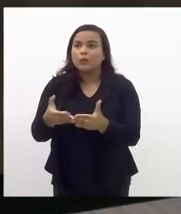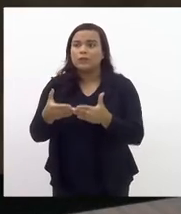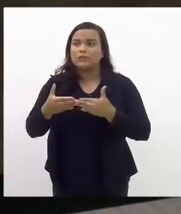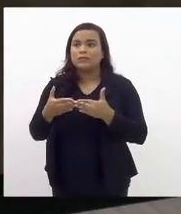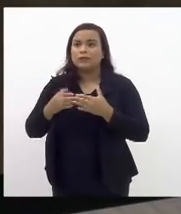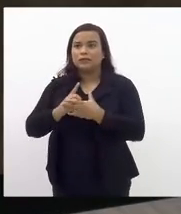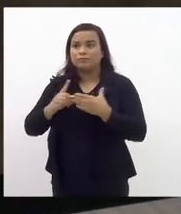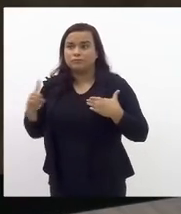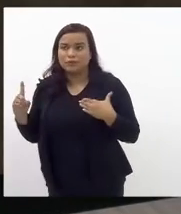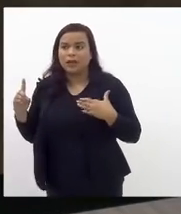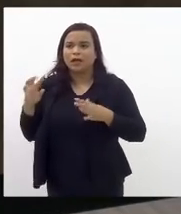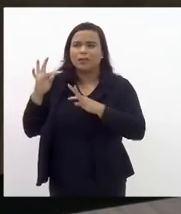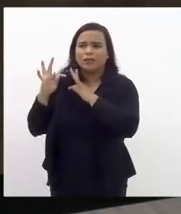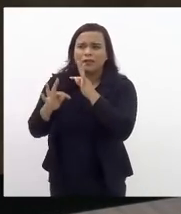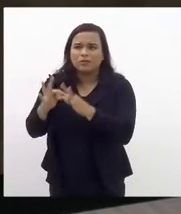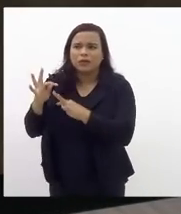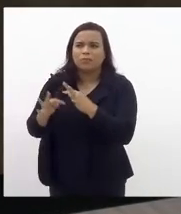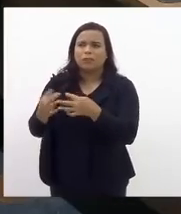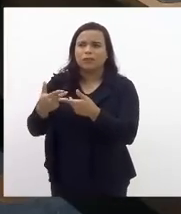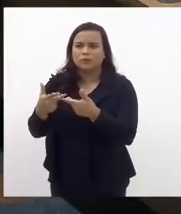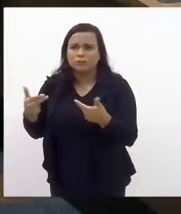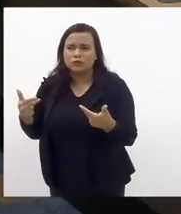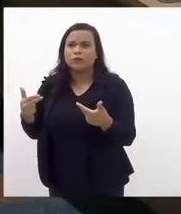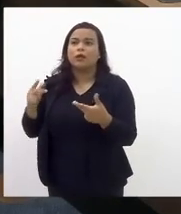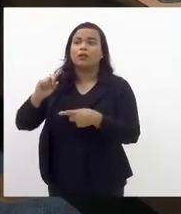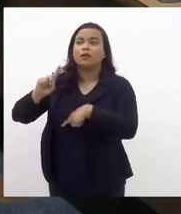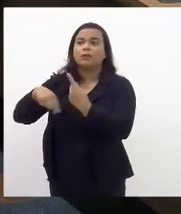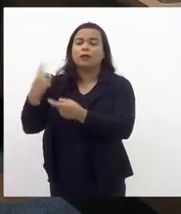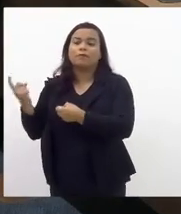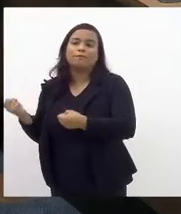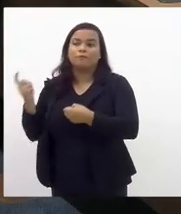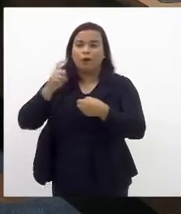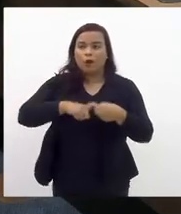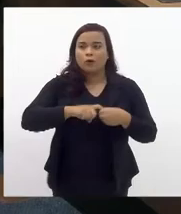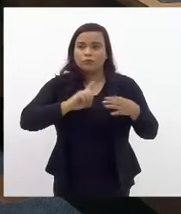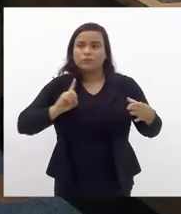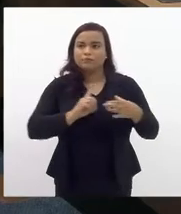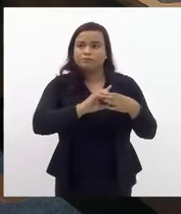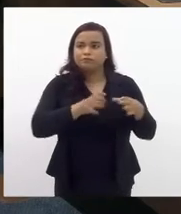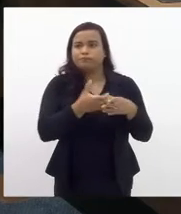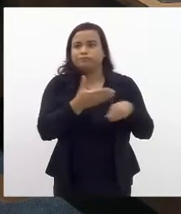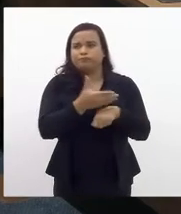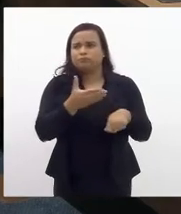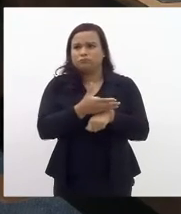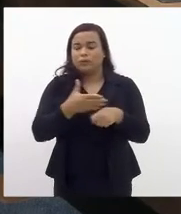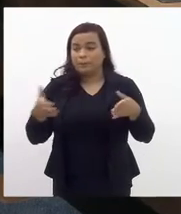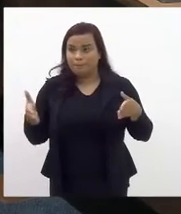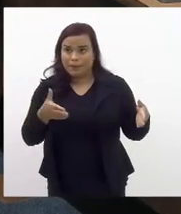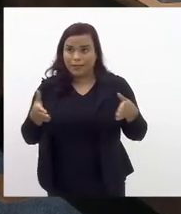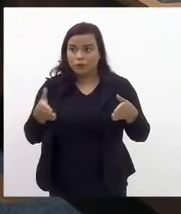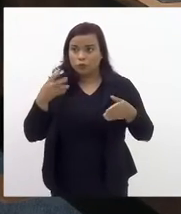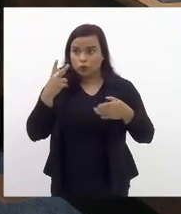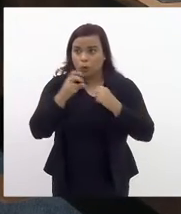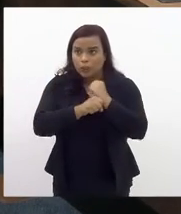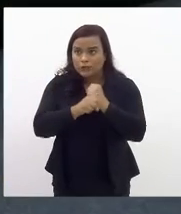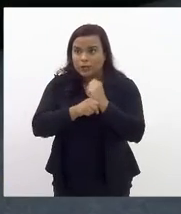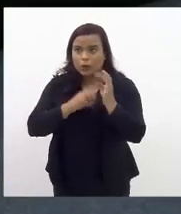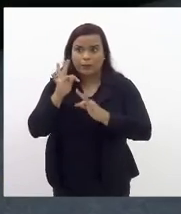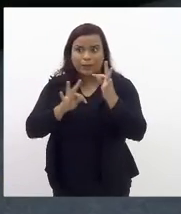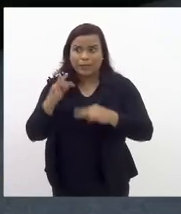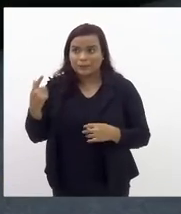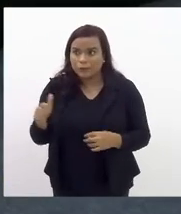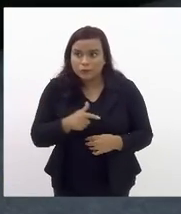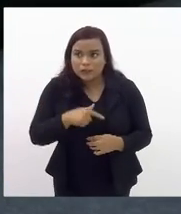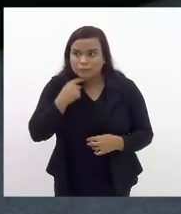poder se tratar e depois ele voltar para a corporação. Se durante 2 anos ele não conseguir se tratar, a